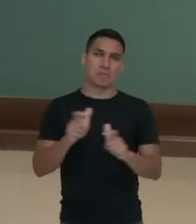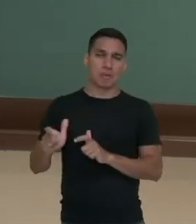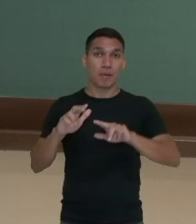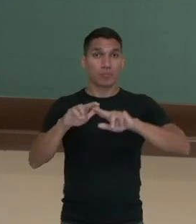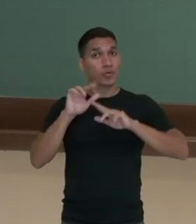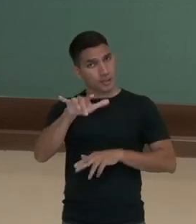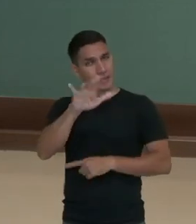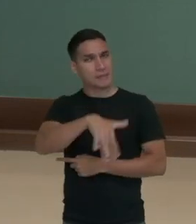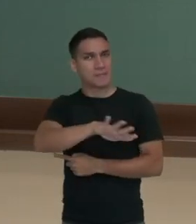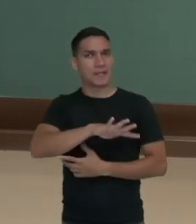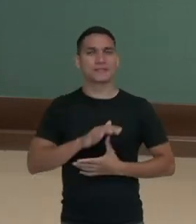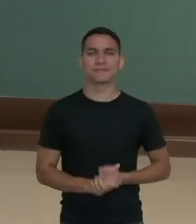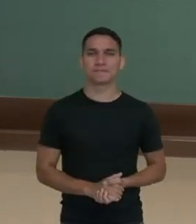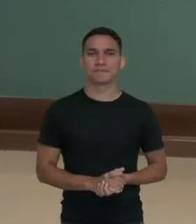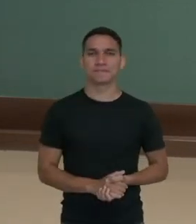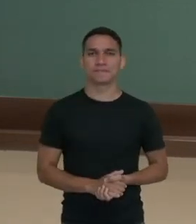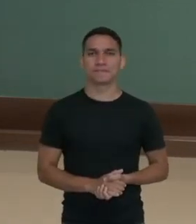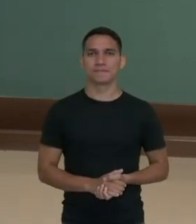é o espaço, beleza?